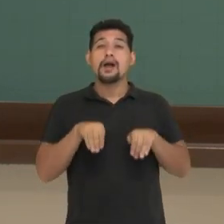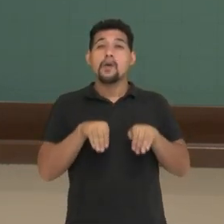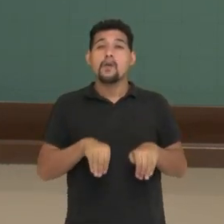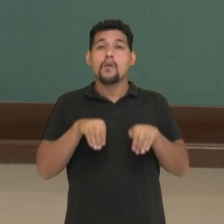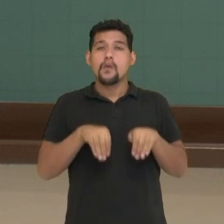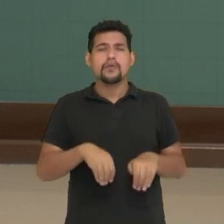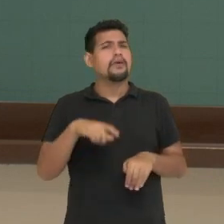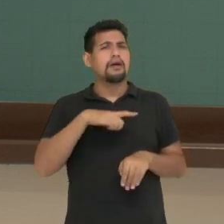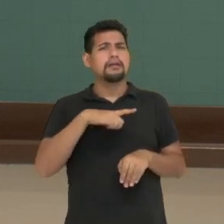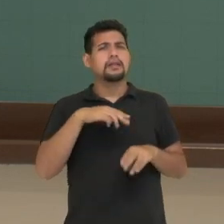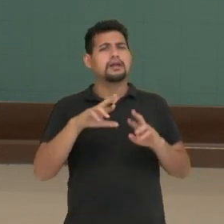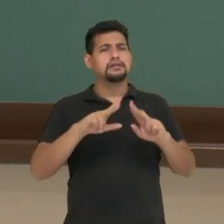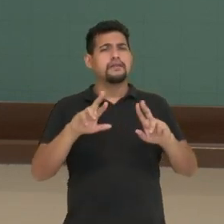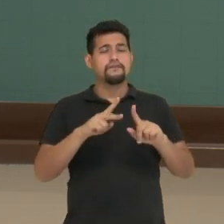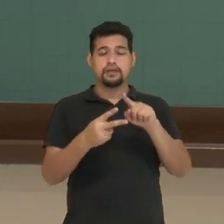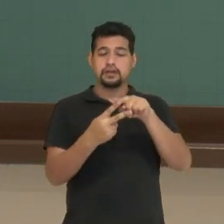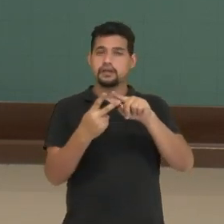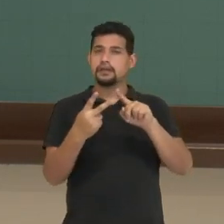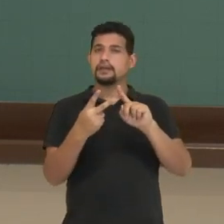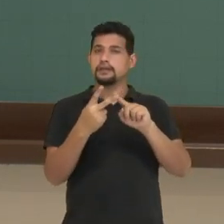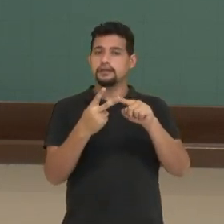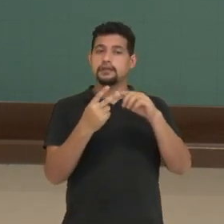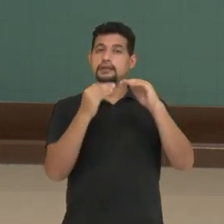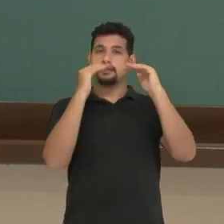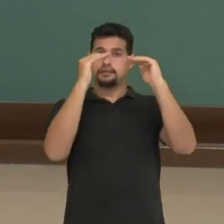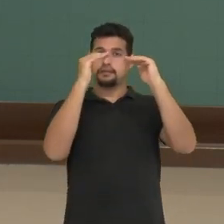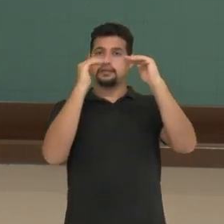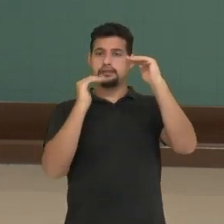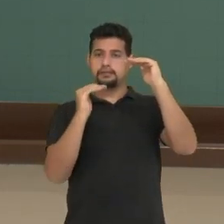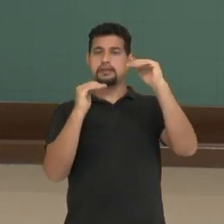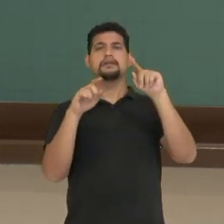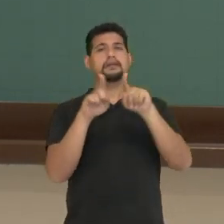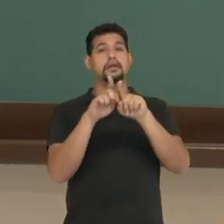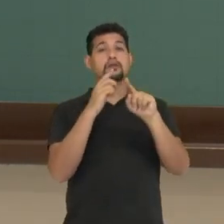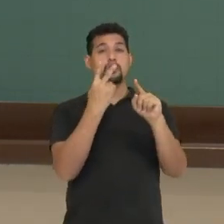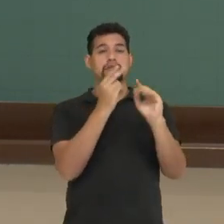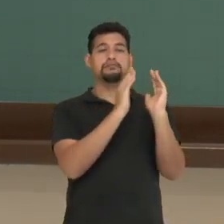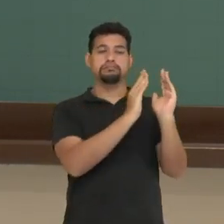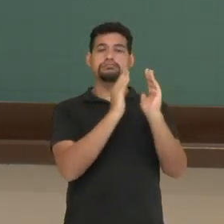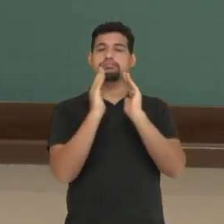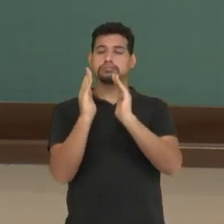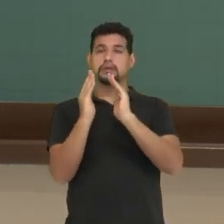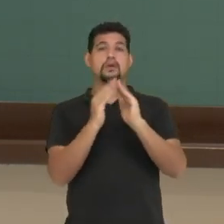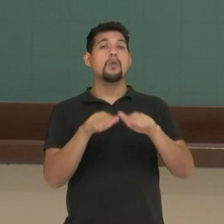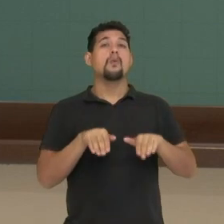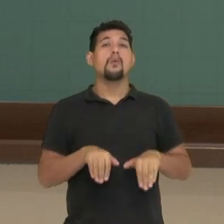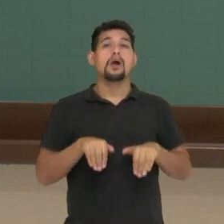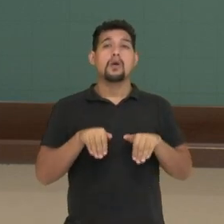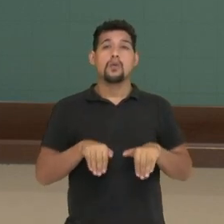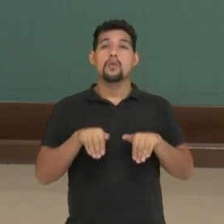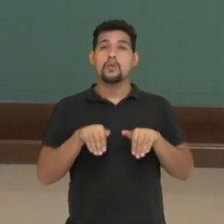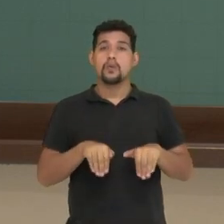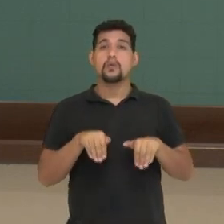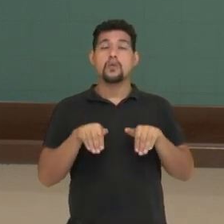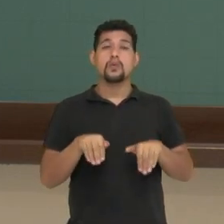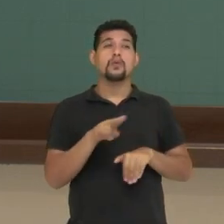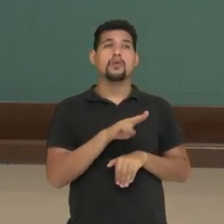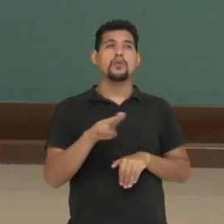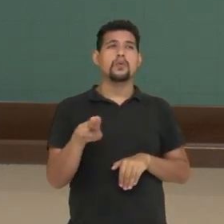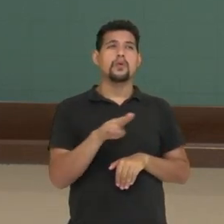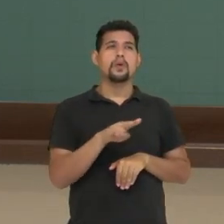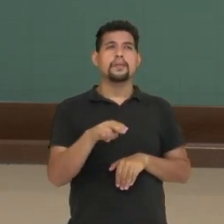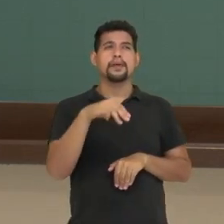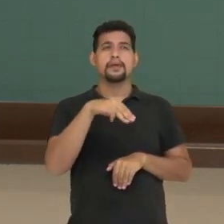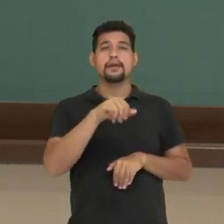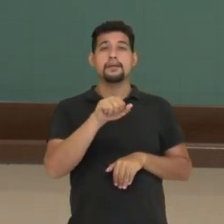dividir, né, em duas infraclasses, tá? Então, que seria de fato o canguru, que ele é marsupiália.